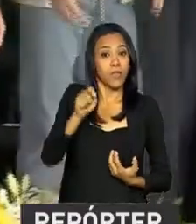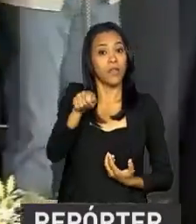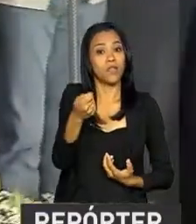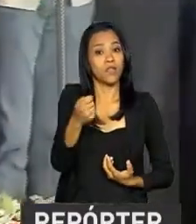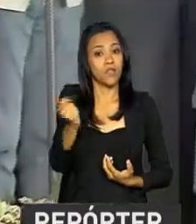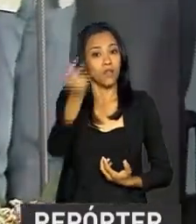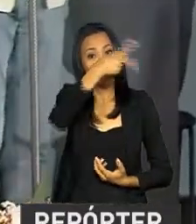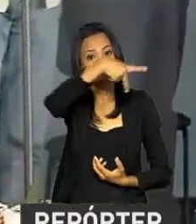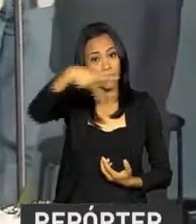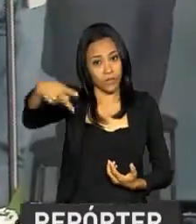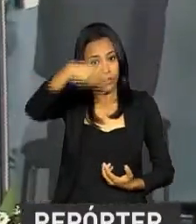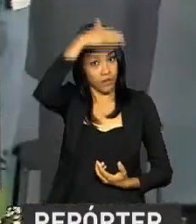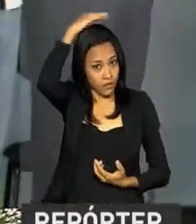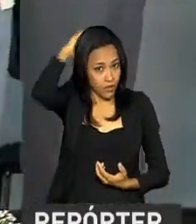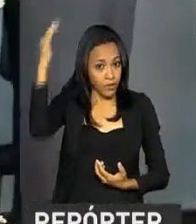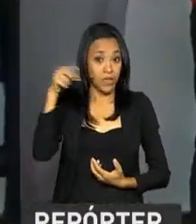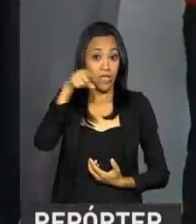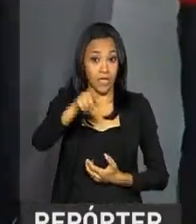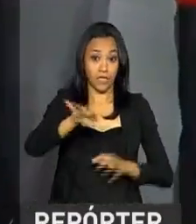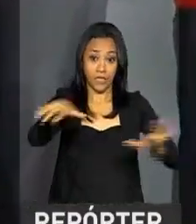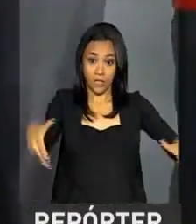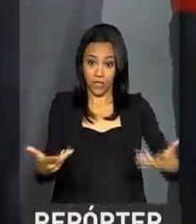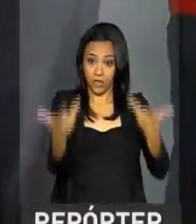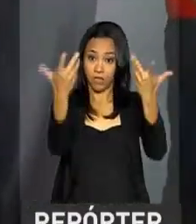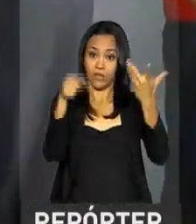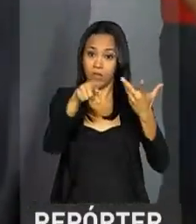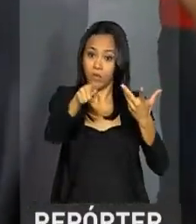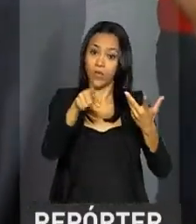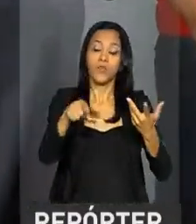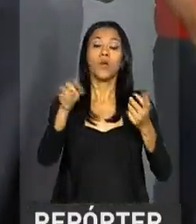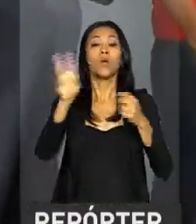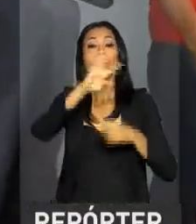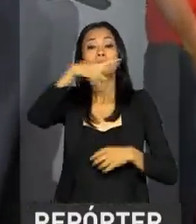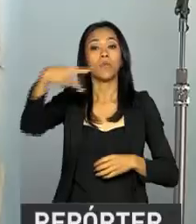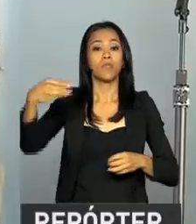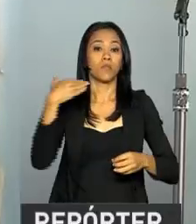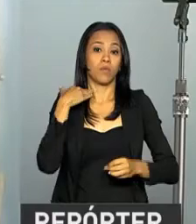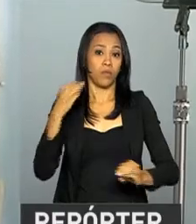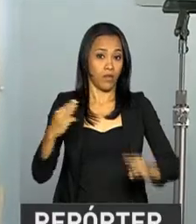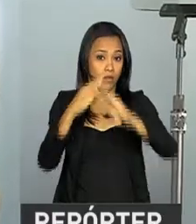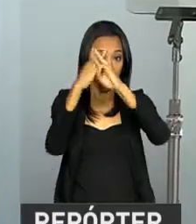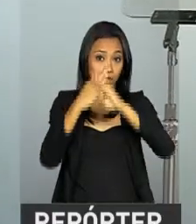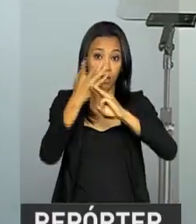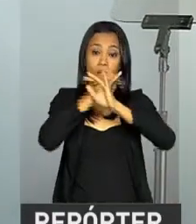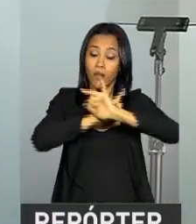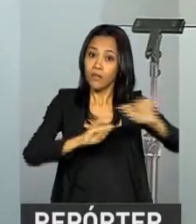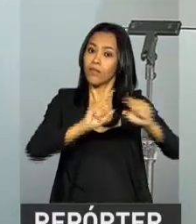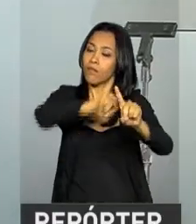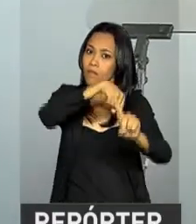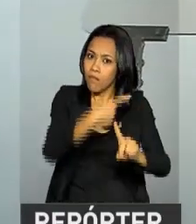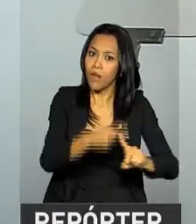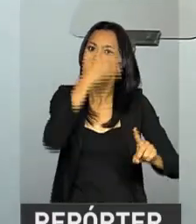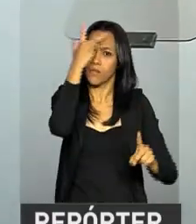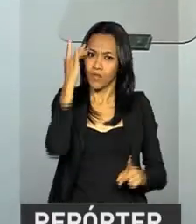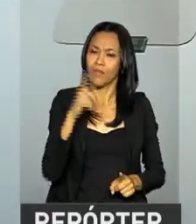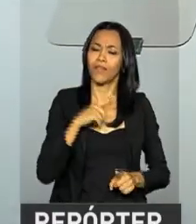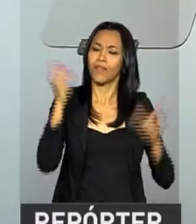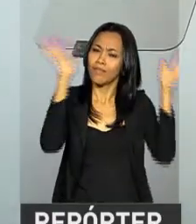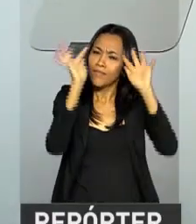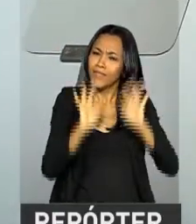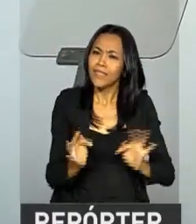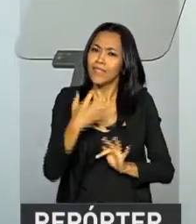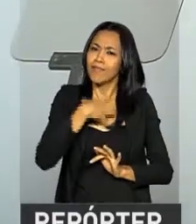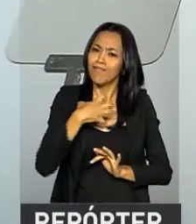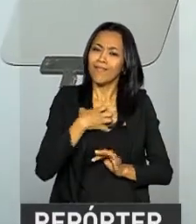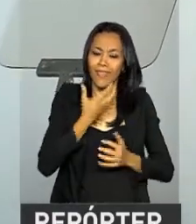presidente Michel Temer. Na cerimônia, o presidente da Caixa Econômica, Gilberto Ock, anunciou que mais gente terá a felicidade de